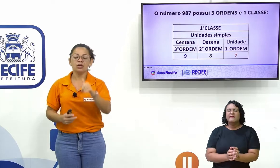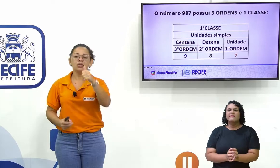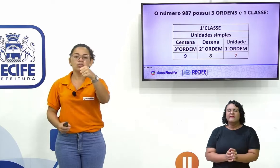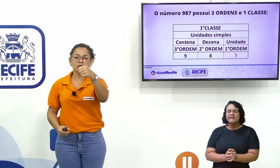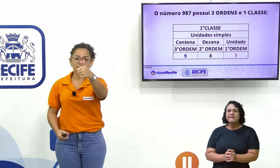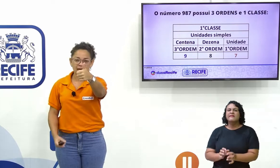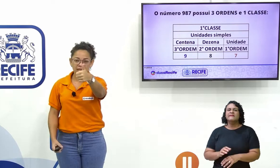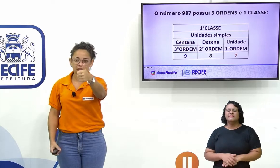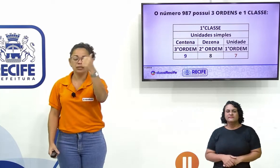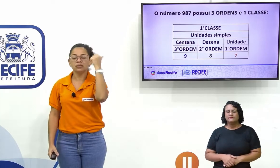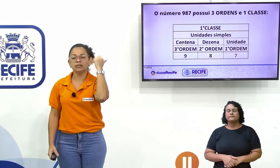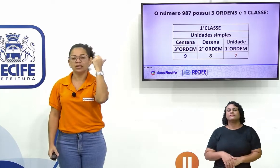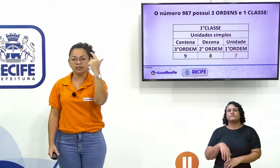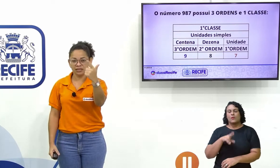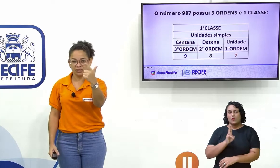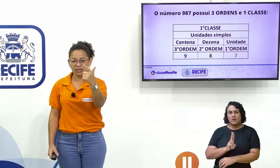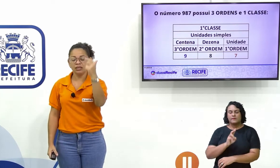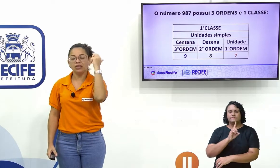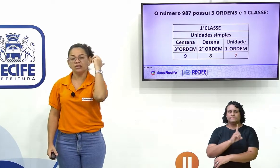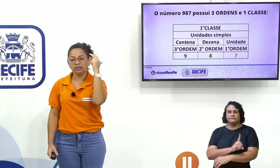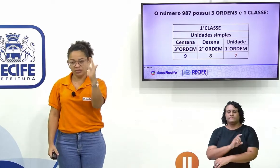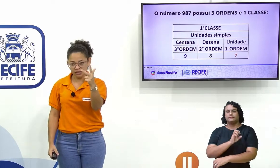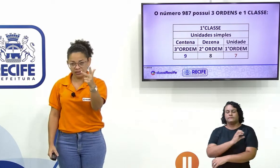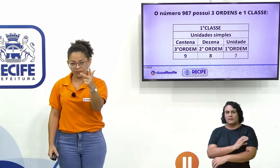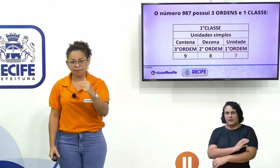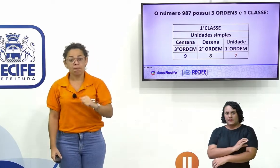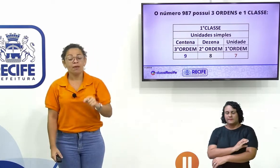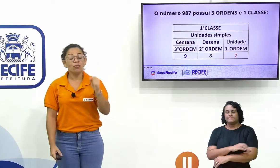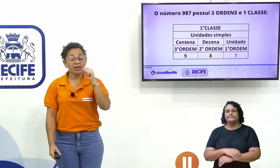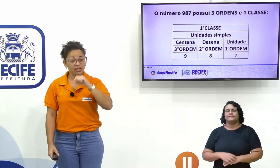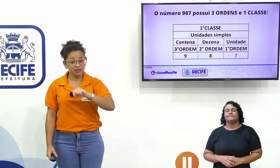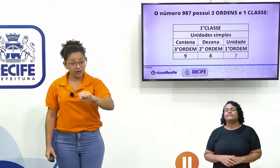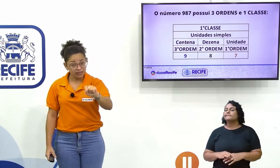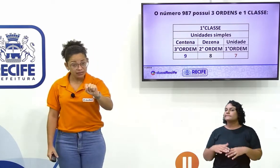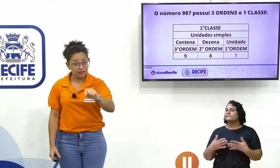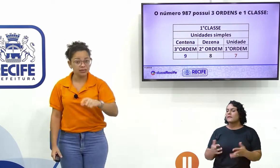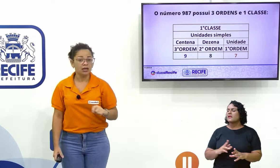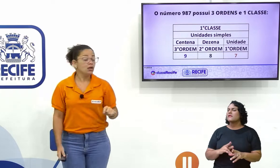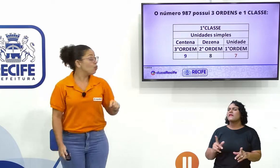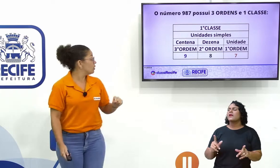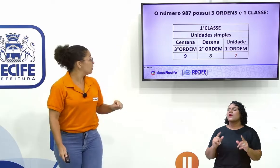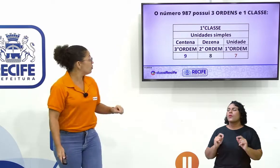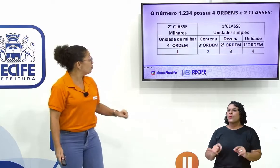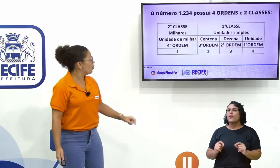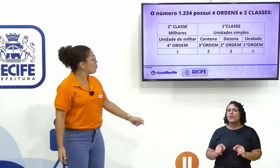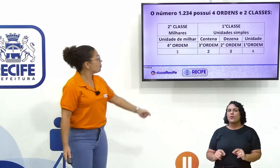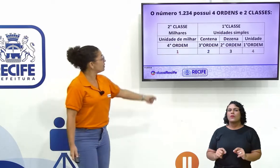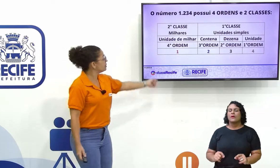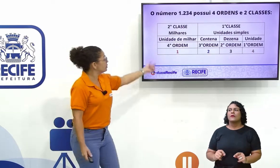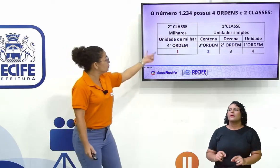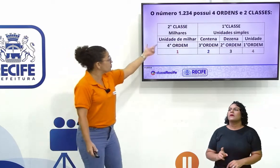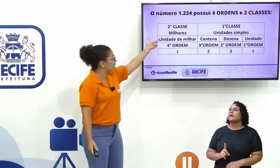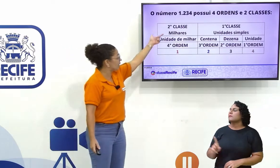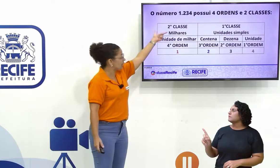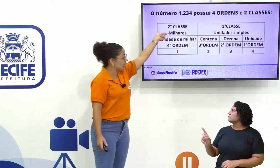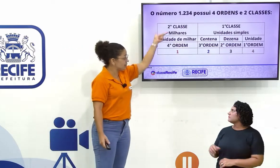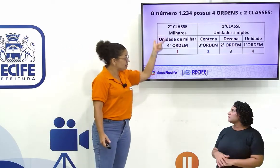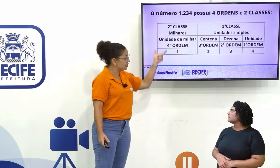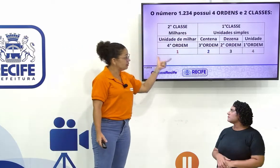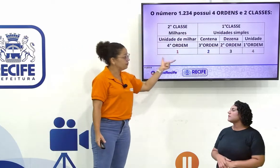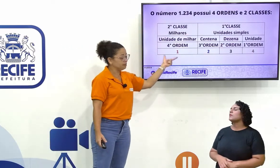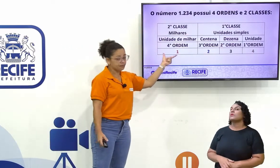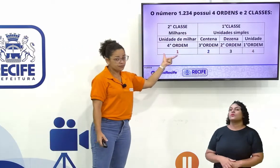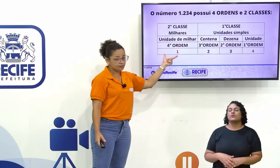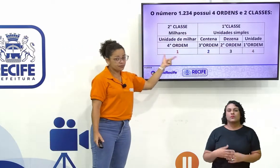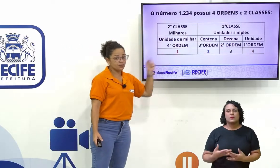sempre. Unidade, dezena, centena. O que é que diferencia? Quando eu vou para a segunda